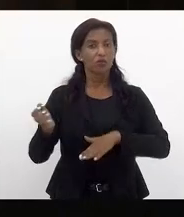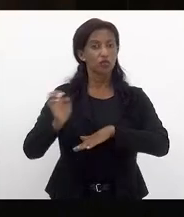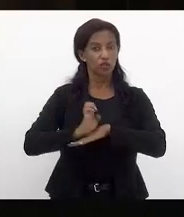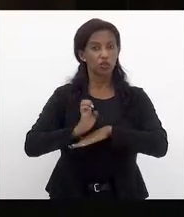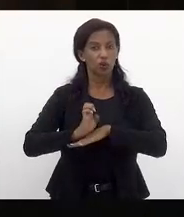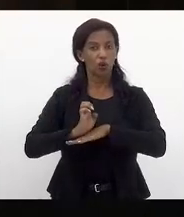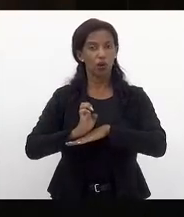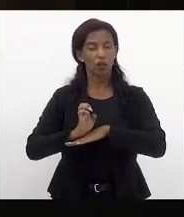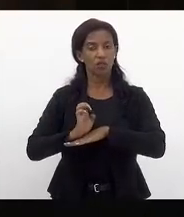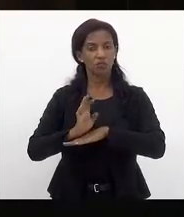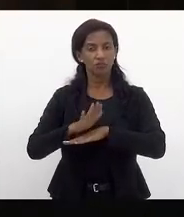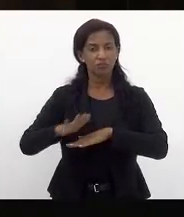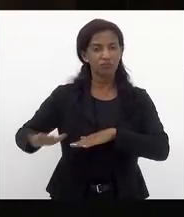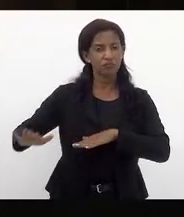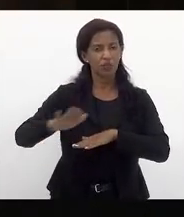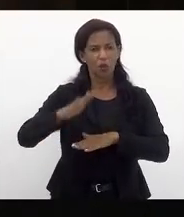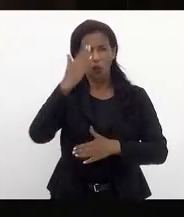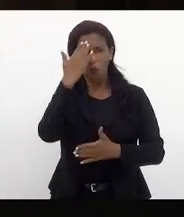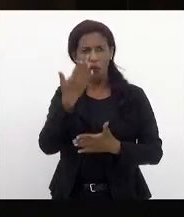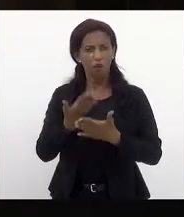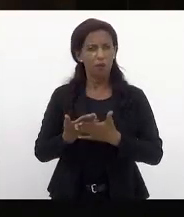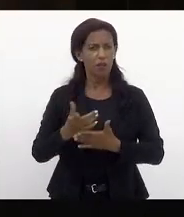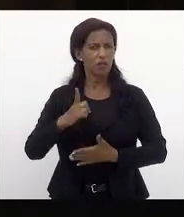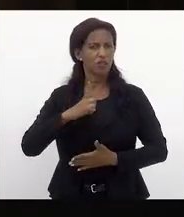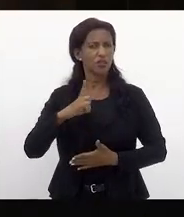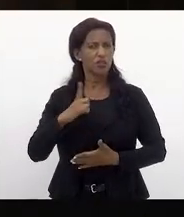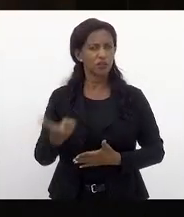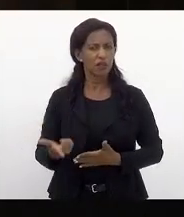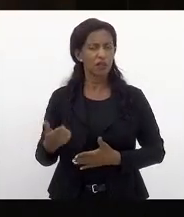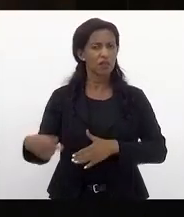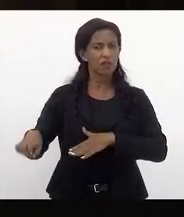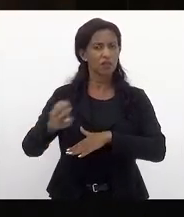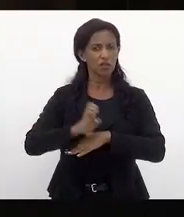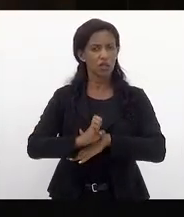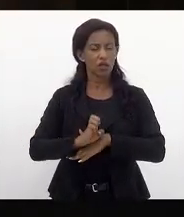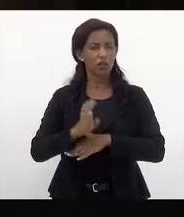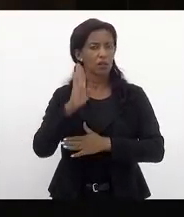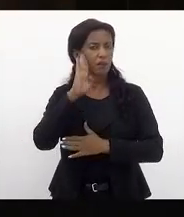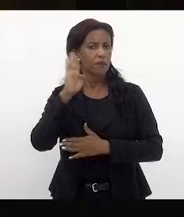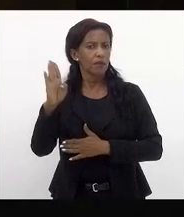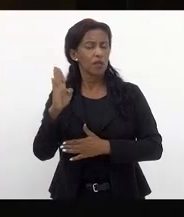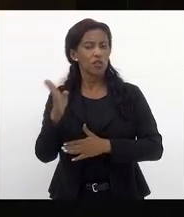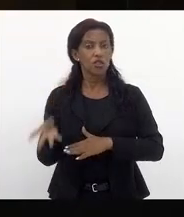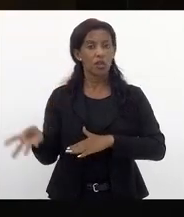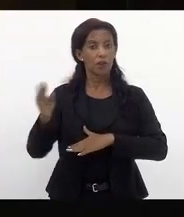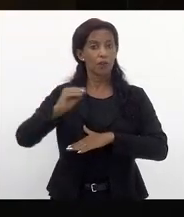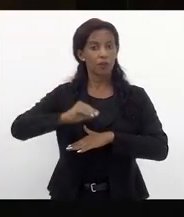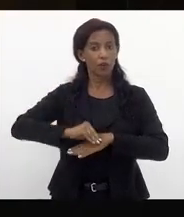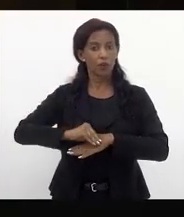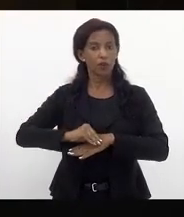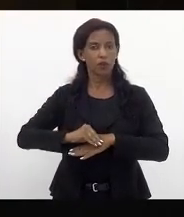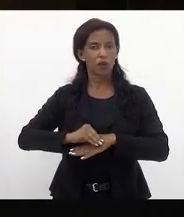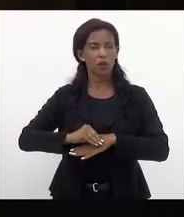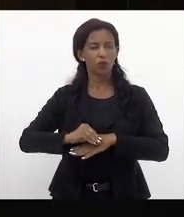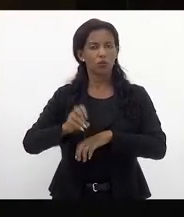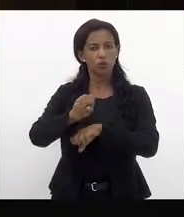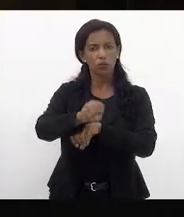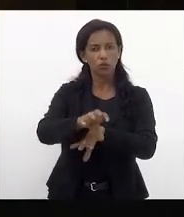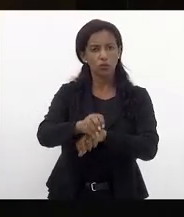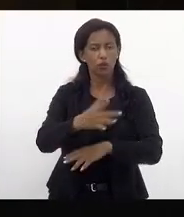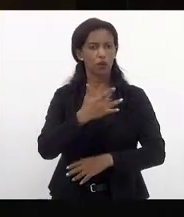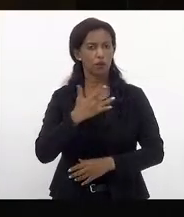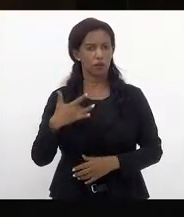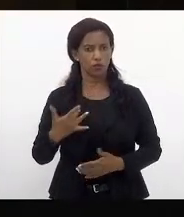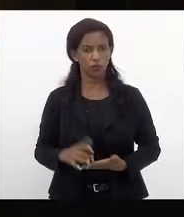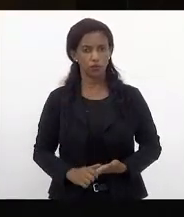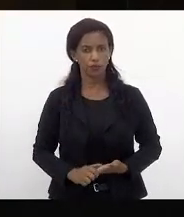inteiras. Então, qual é a confiabilidade que a gente tem que esse Estado tenha a prioridade de reposição dos quadros da educação e da